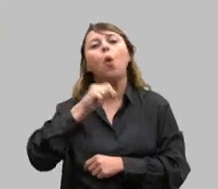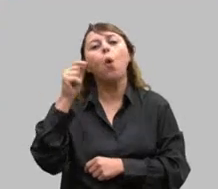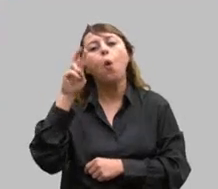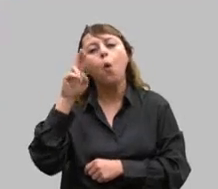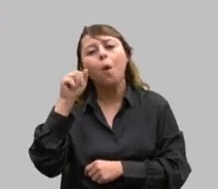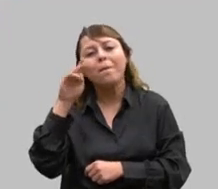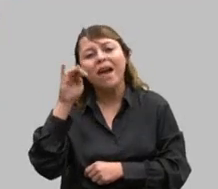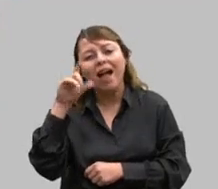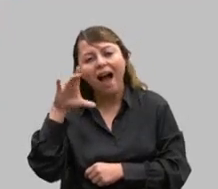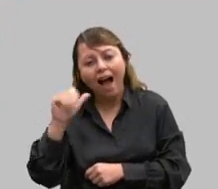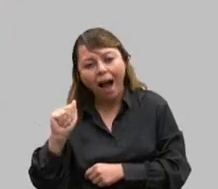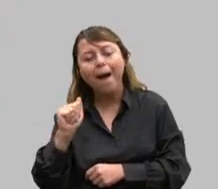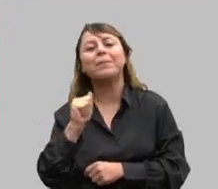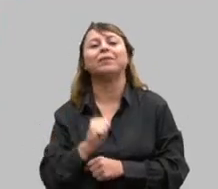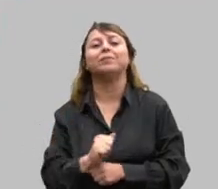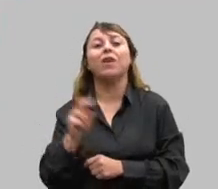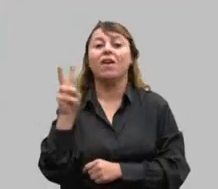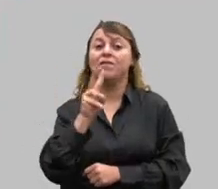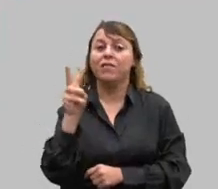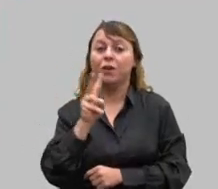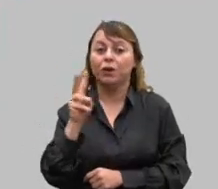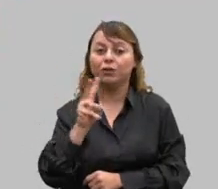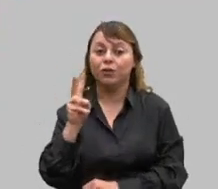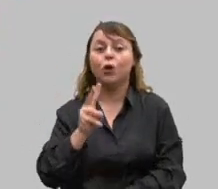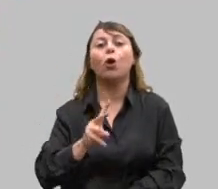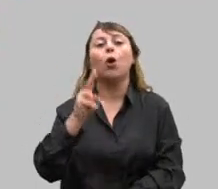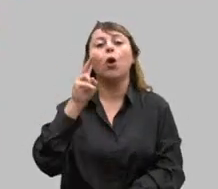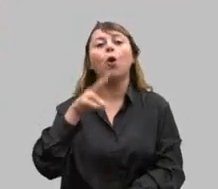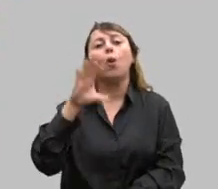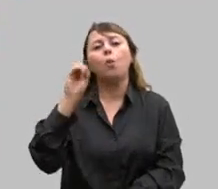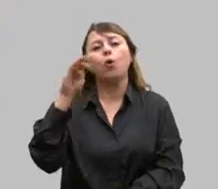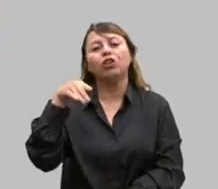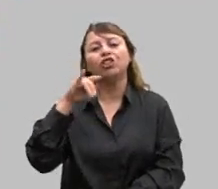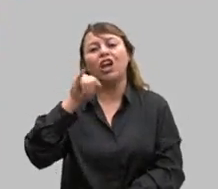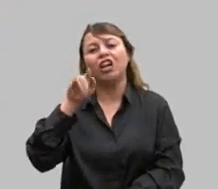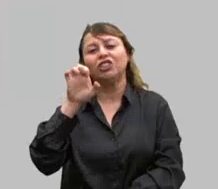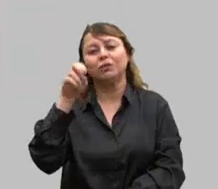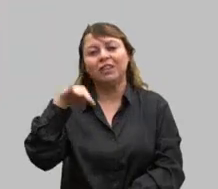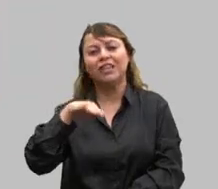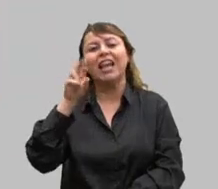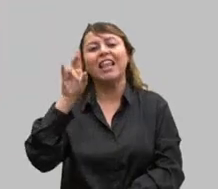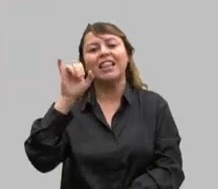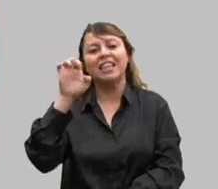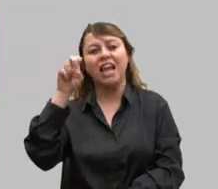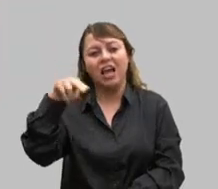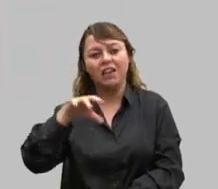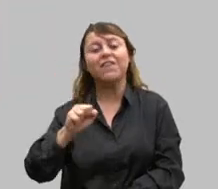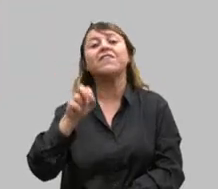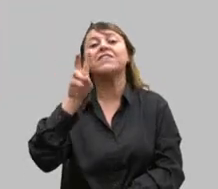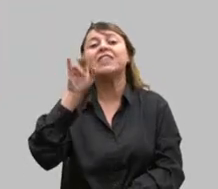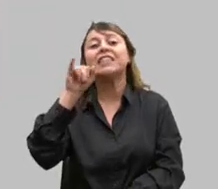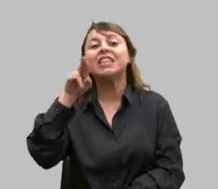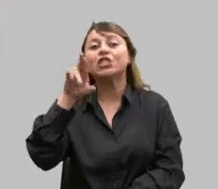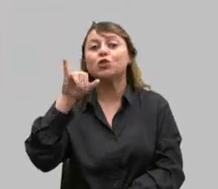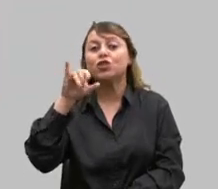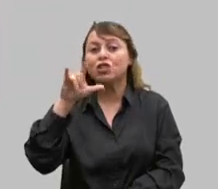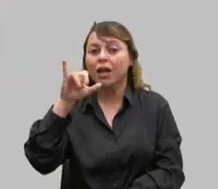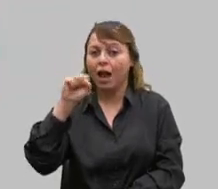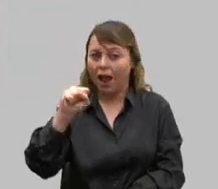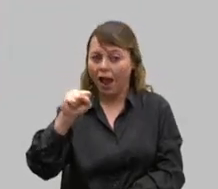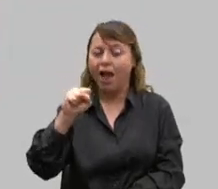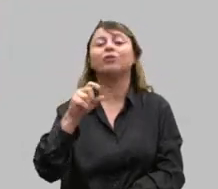bem-vinda vereador de Bom Jardim de Minas Eliane Vinícius de Castro vereador de oratórios